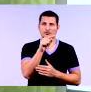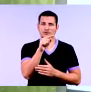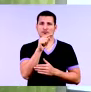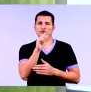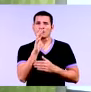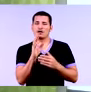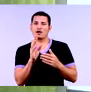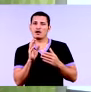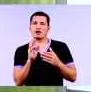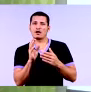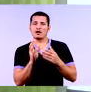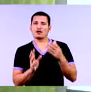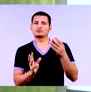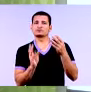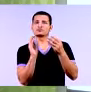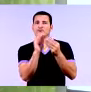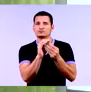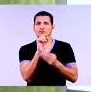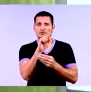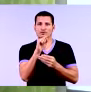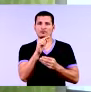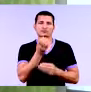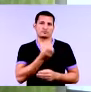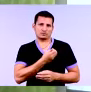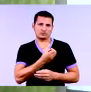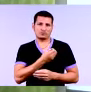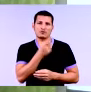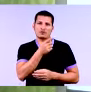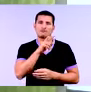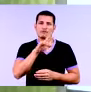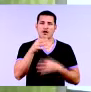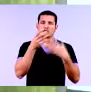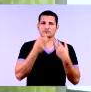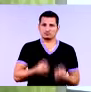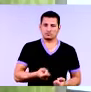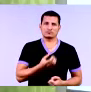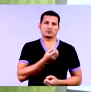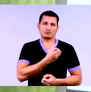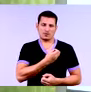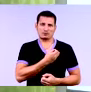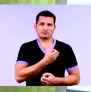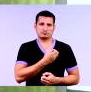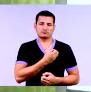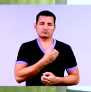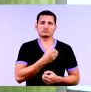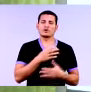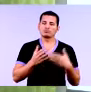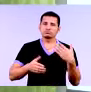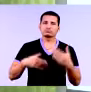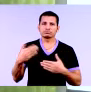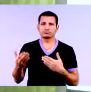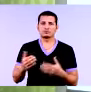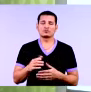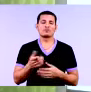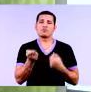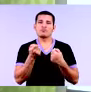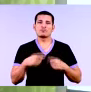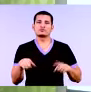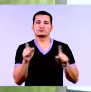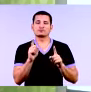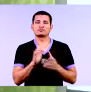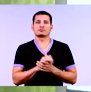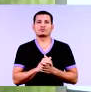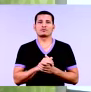atribuir a ela um valor, um número, ela vai assumir o valor numérico e assim sucessivamente. Então nós não precisamos definir